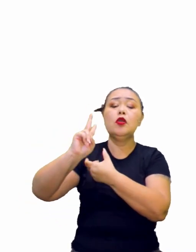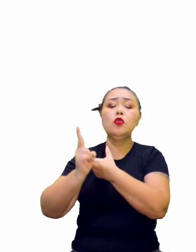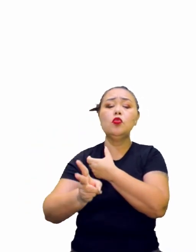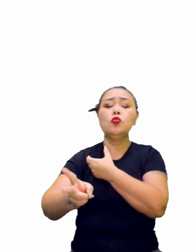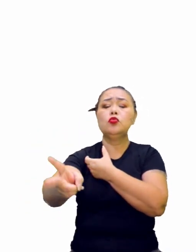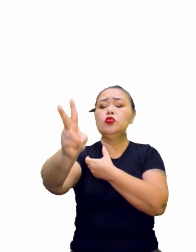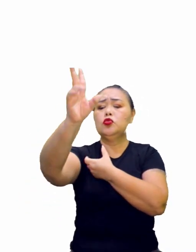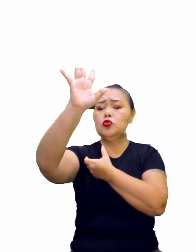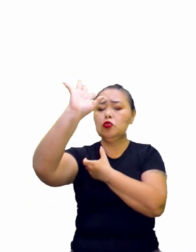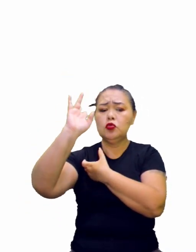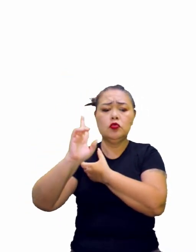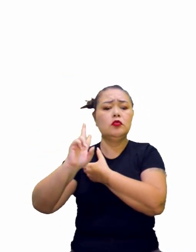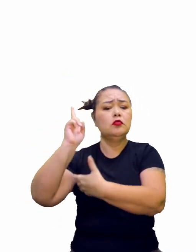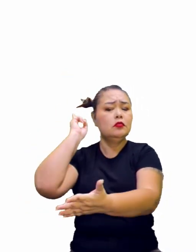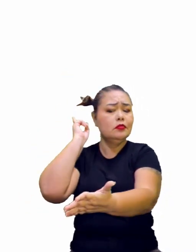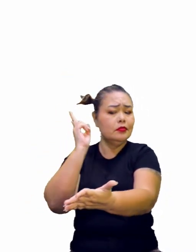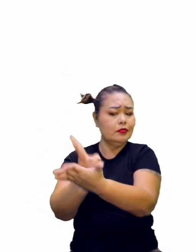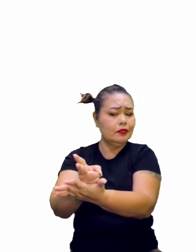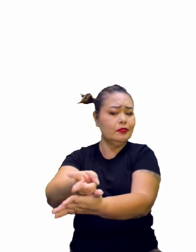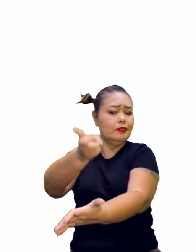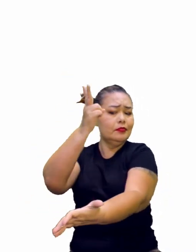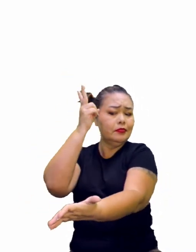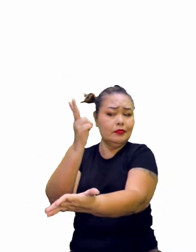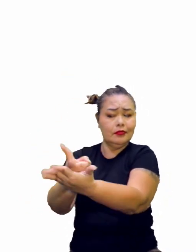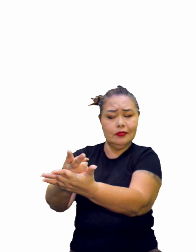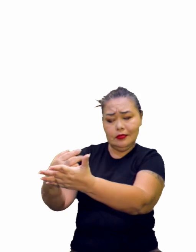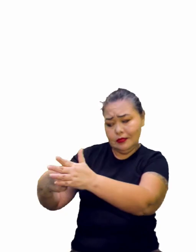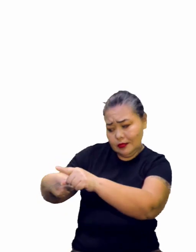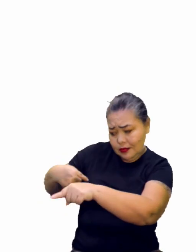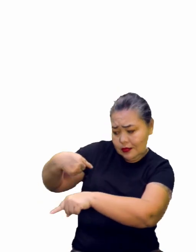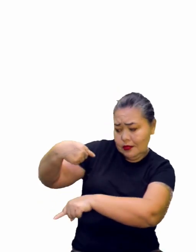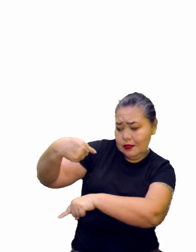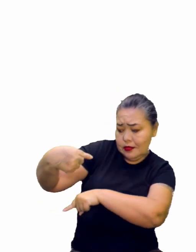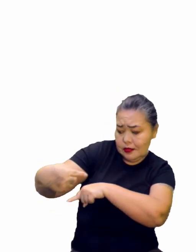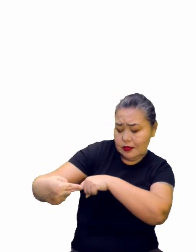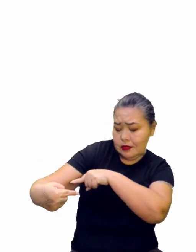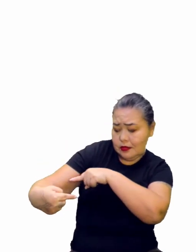contínua? Que mantém a sua